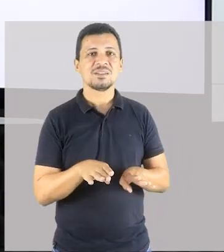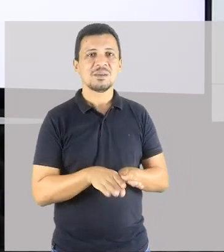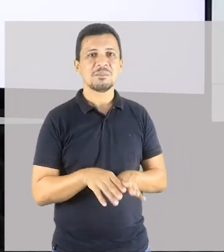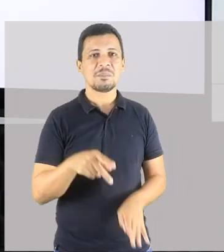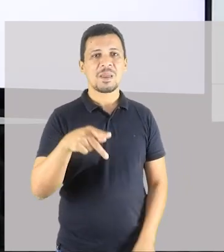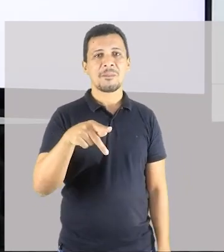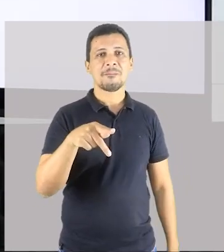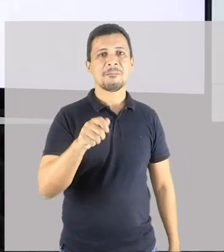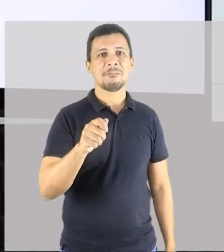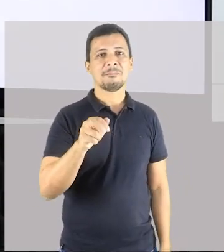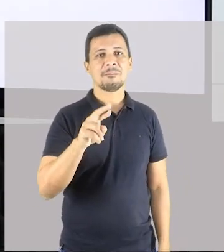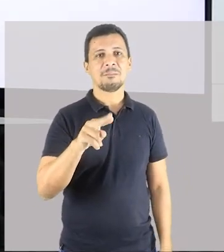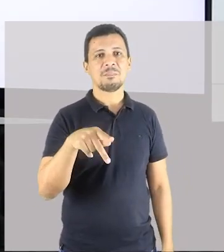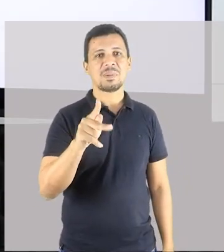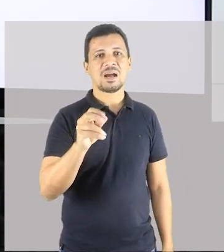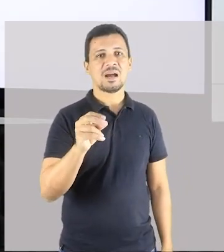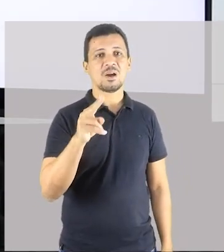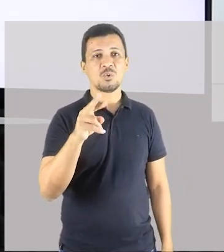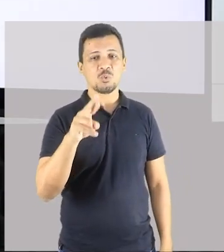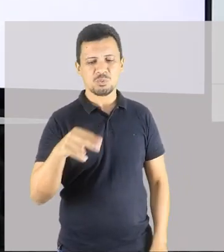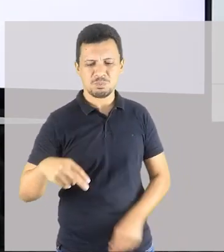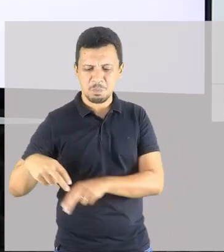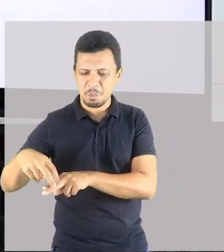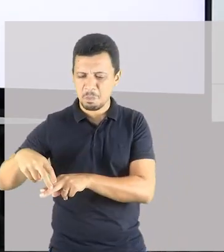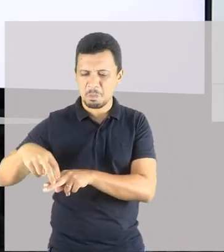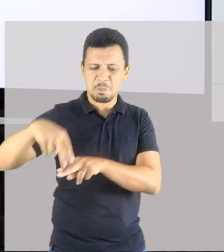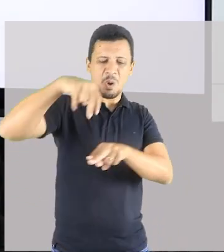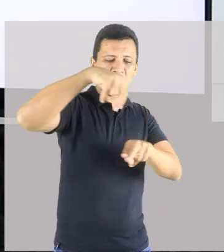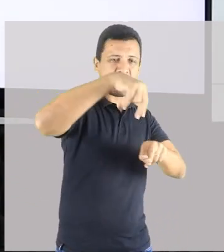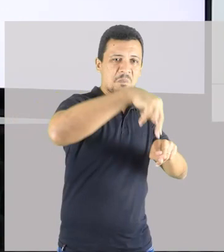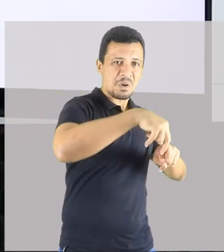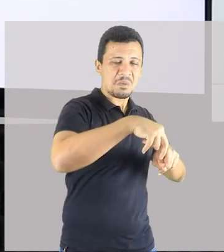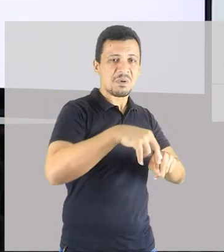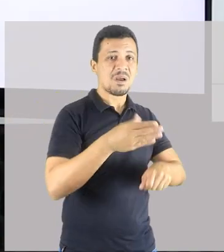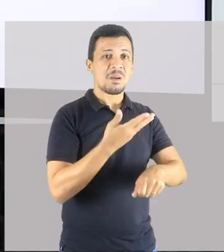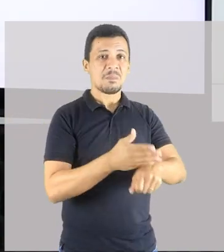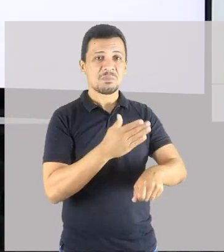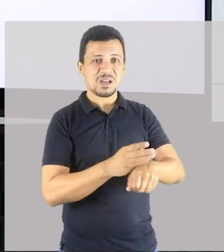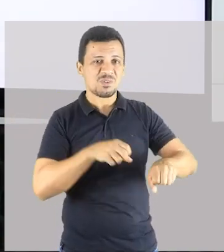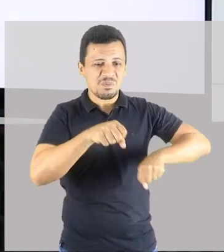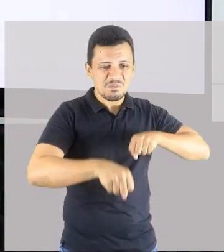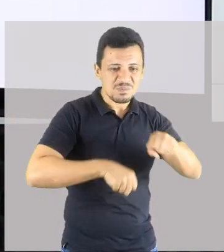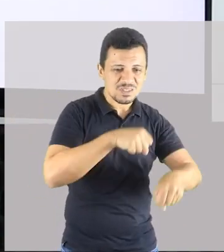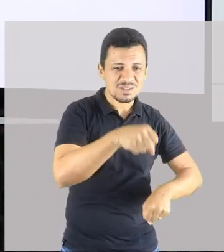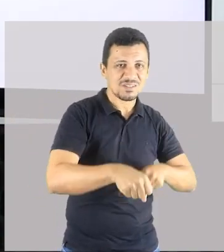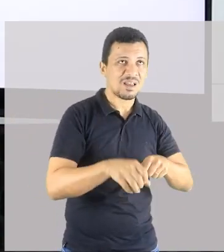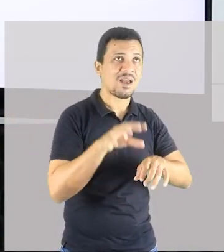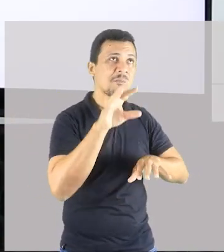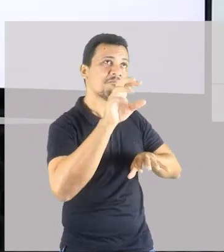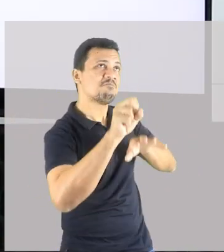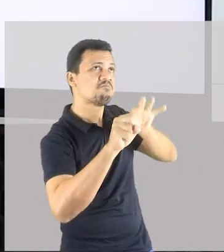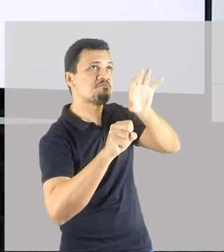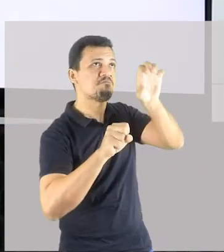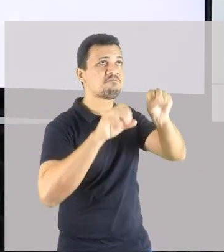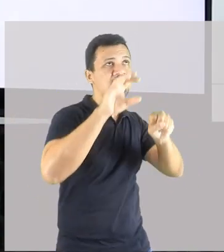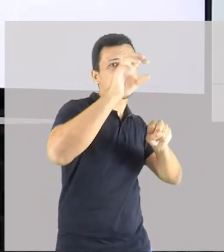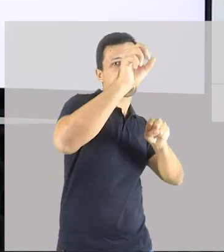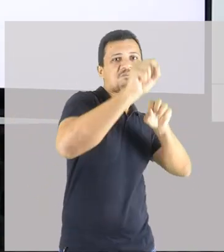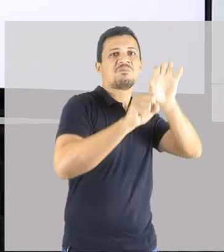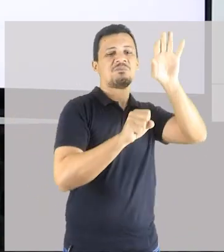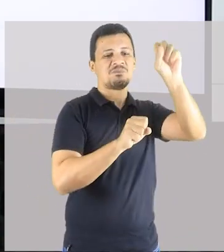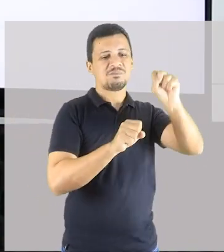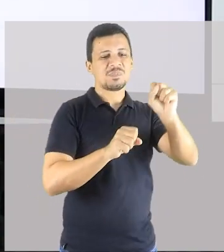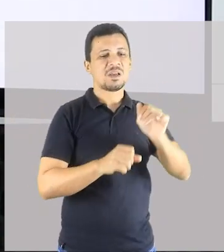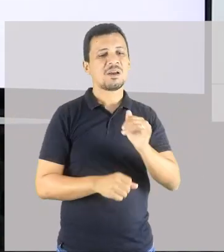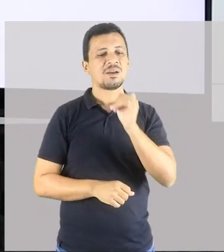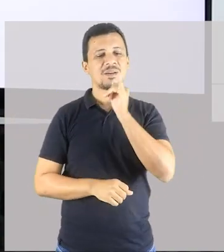de aventura urbana, parkour, práticas com bicicletas, né, escaladas artificiais, são